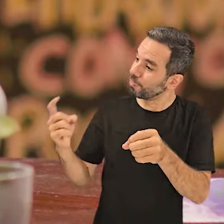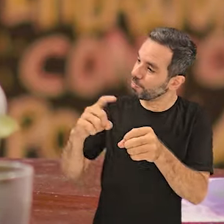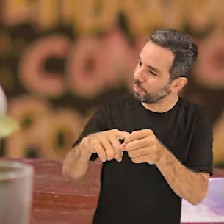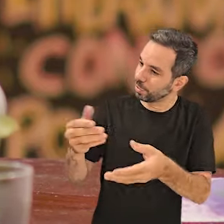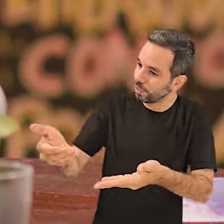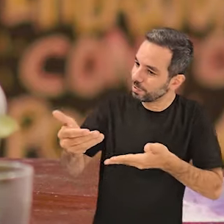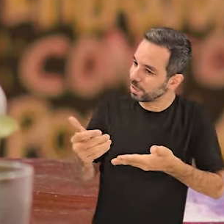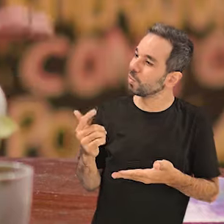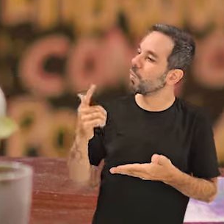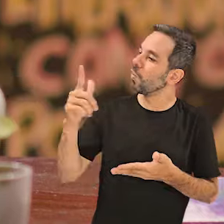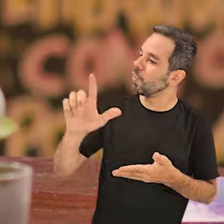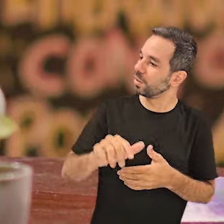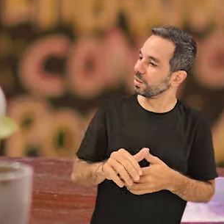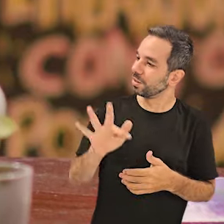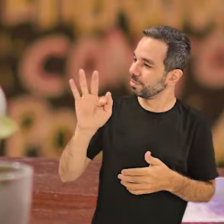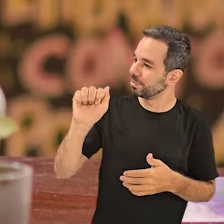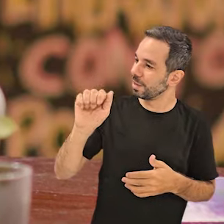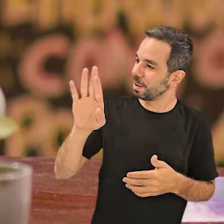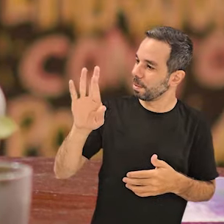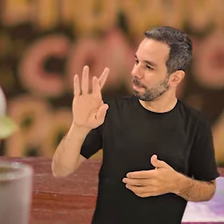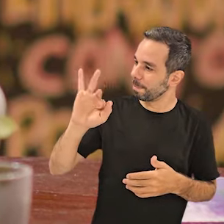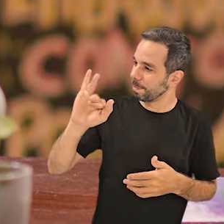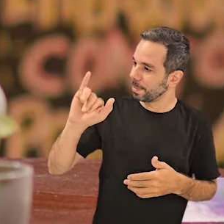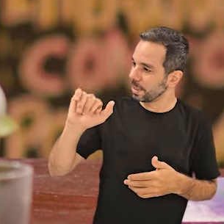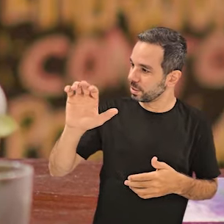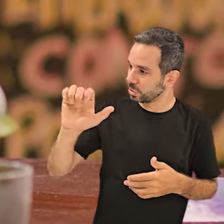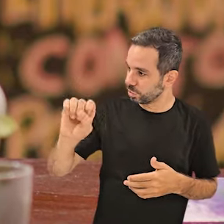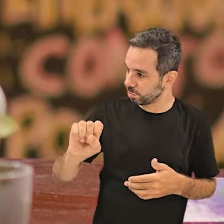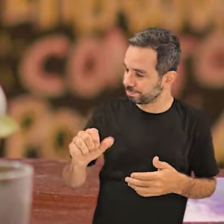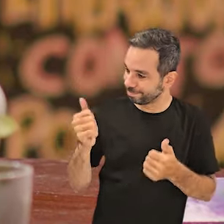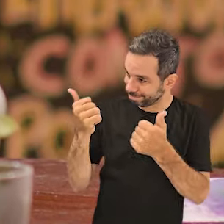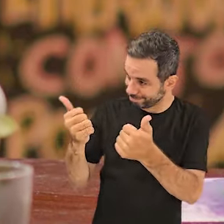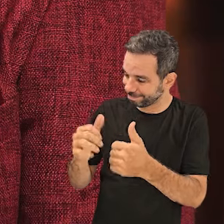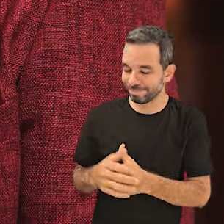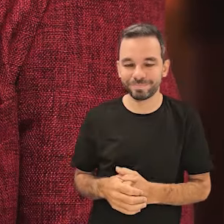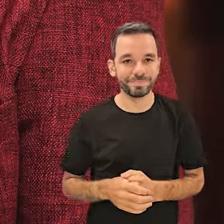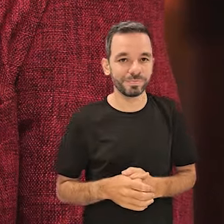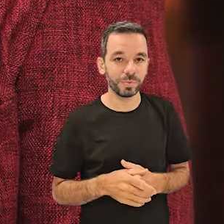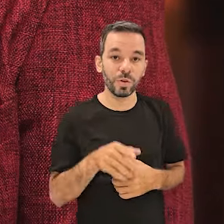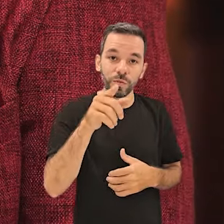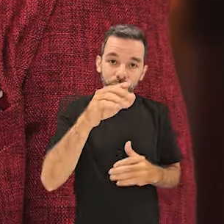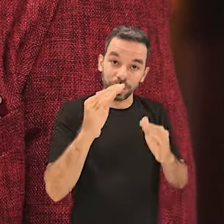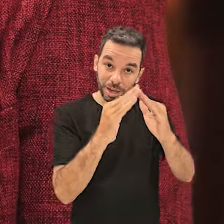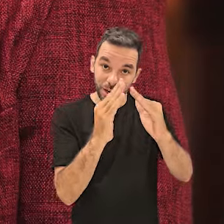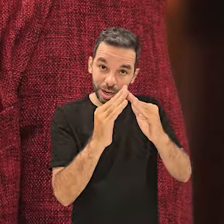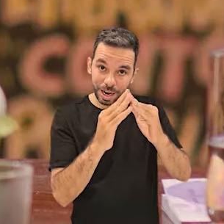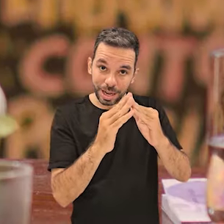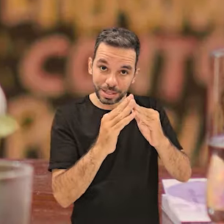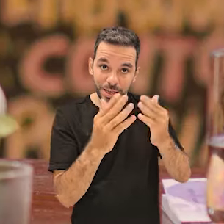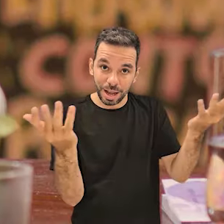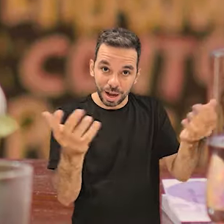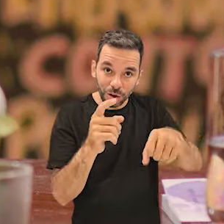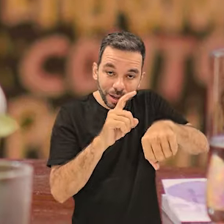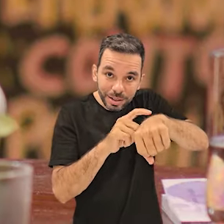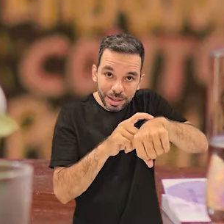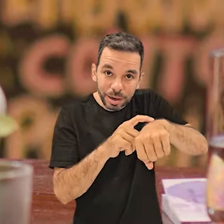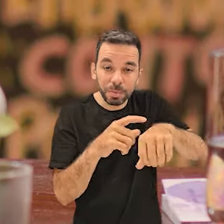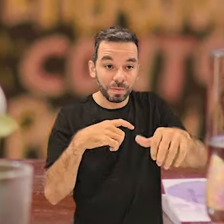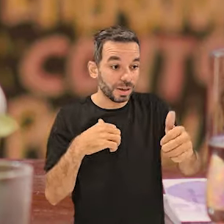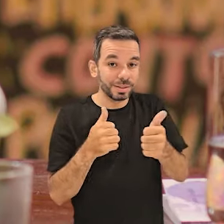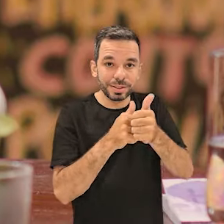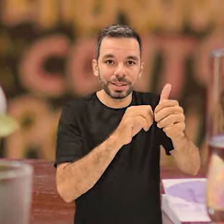intervalinho e já a gente volta com o nosso próximo convidado, bacana, maestro Fabrício Carvalho, para a gente continuar falando sobre coletânea. Obrigado. E você aí de casa,